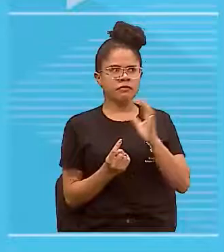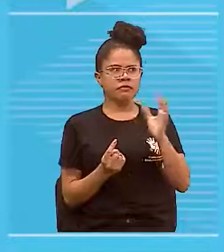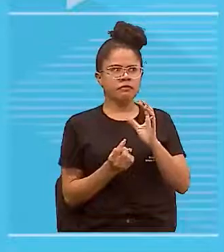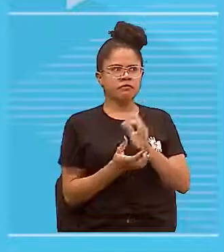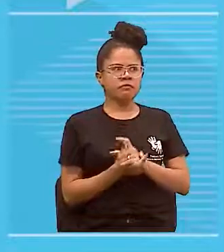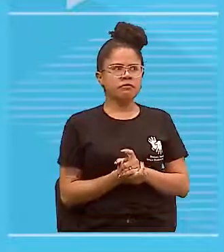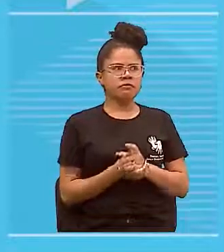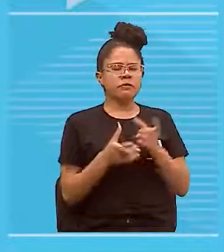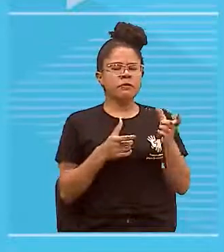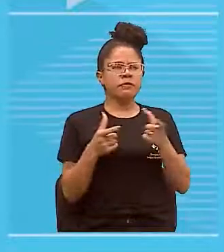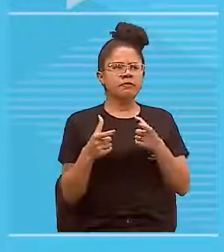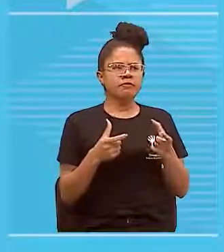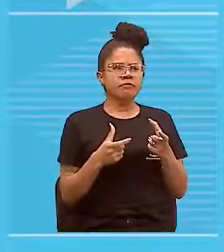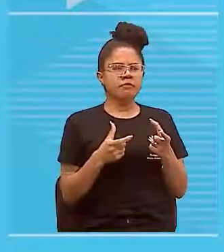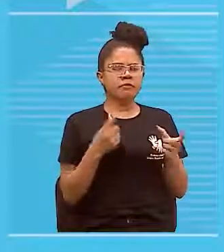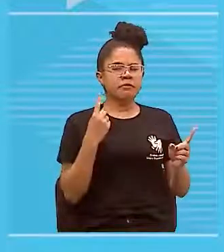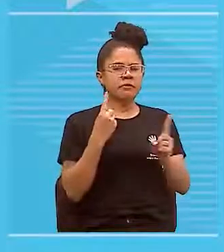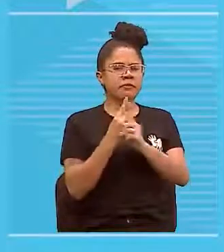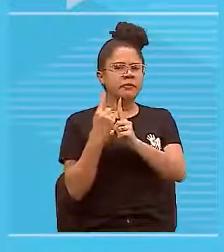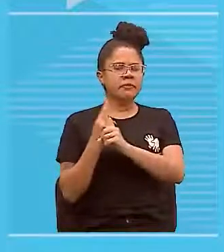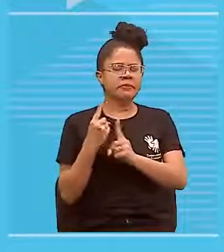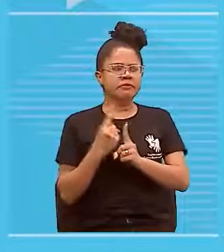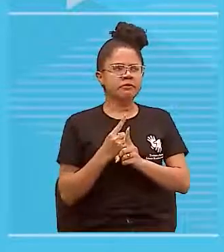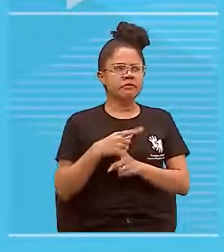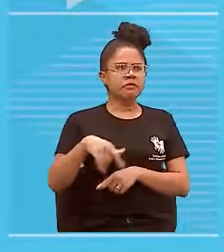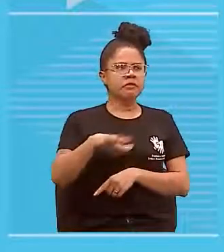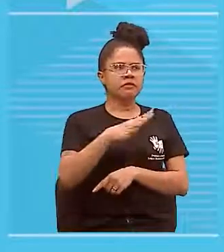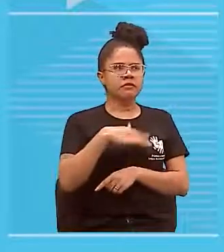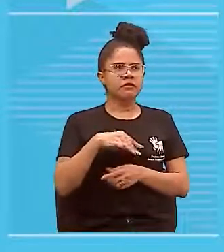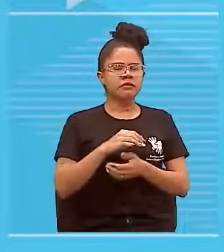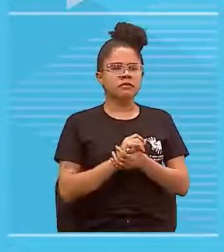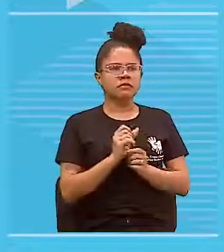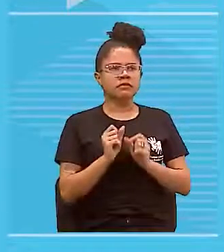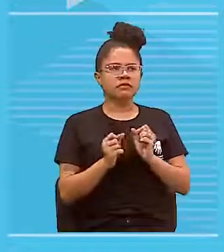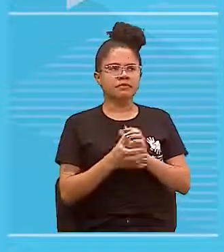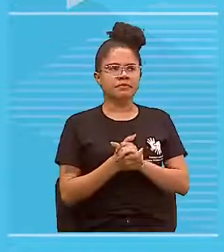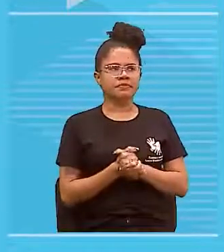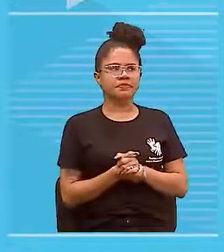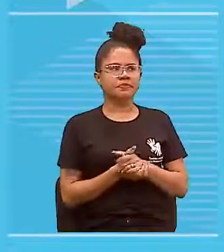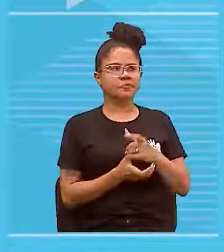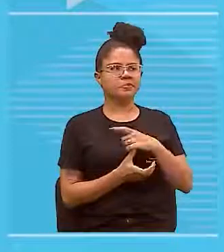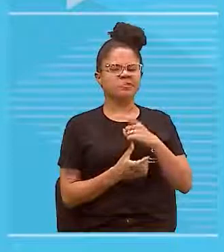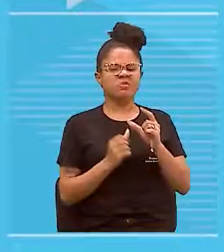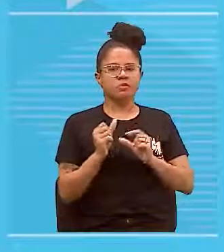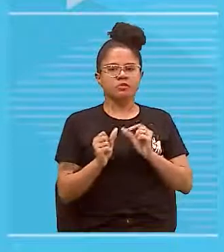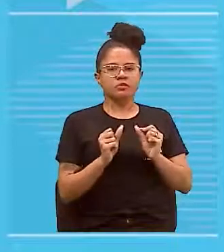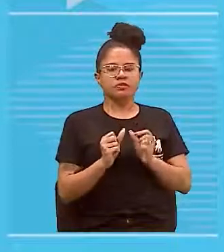indicando onde as espécies vão se encontrar nesse ambiente, aí eu tenho o